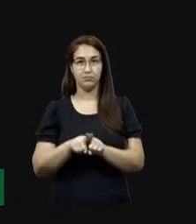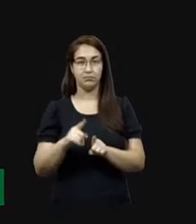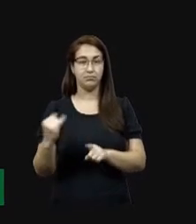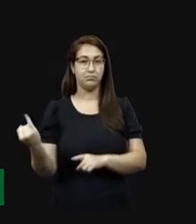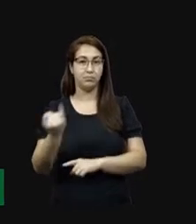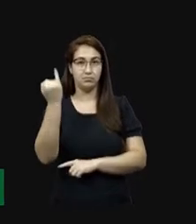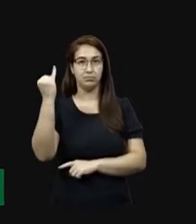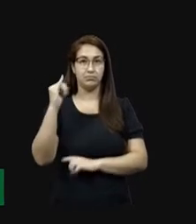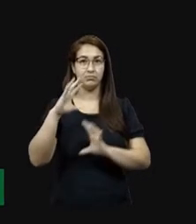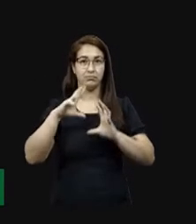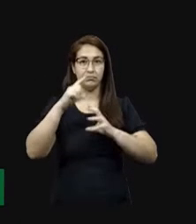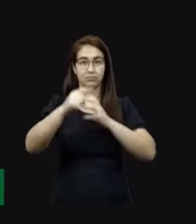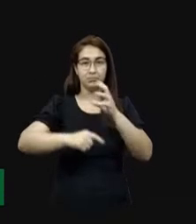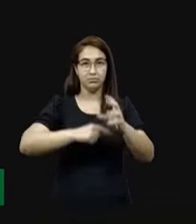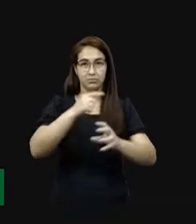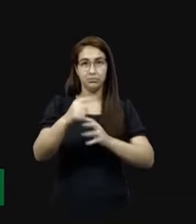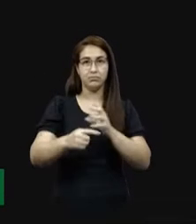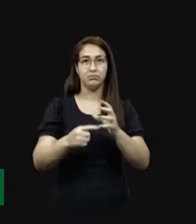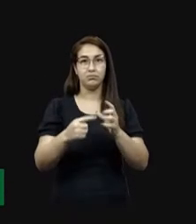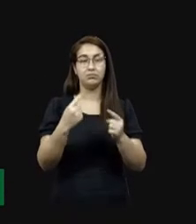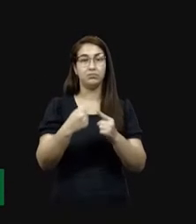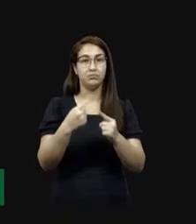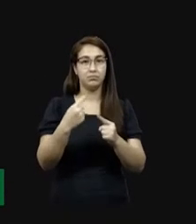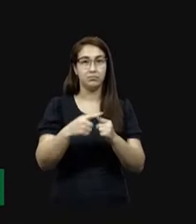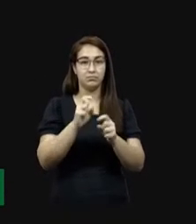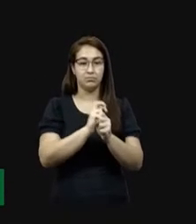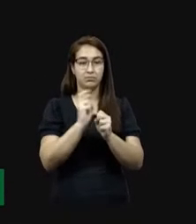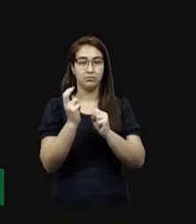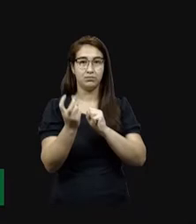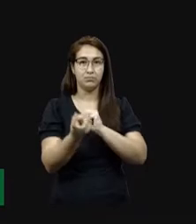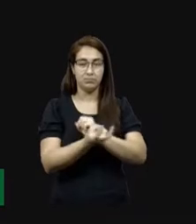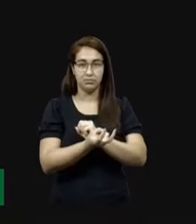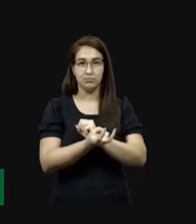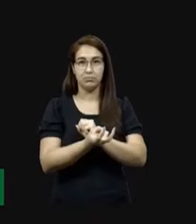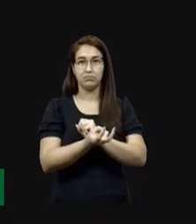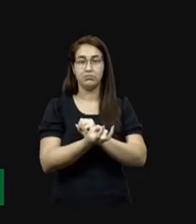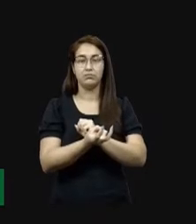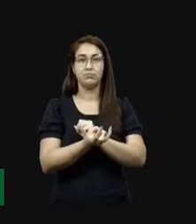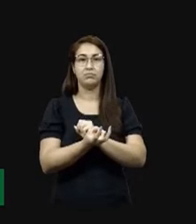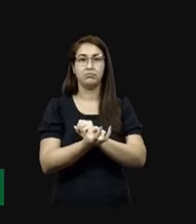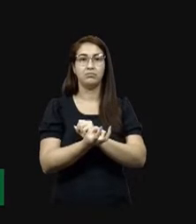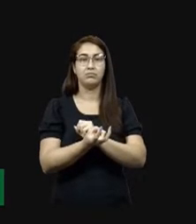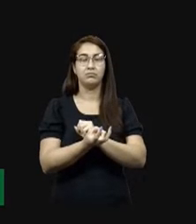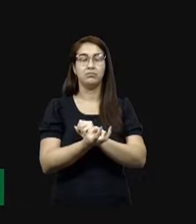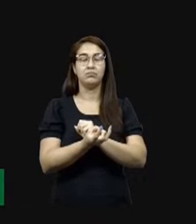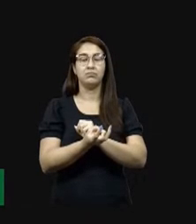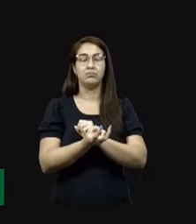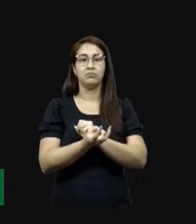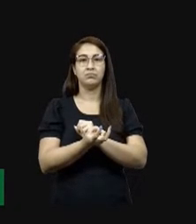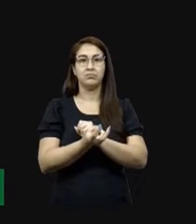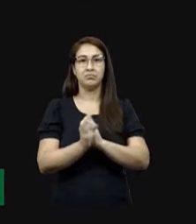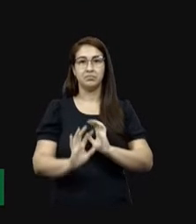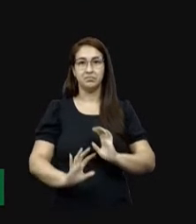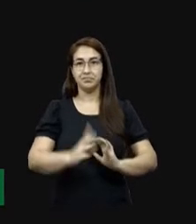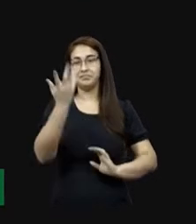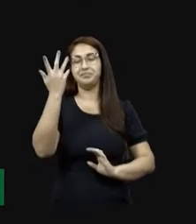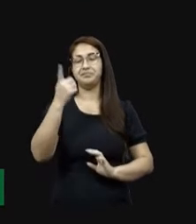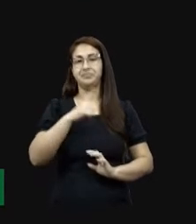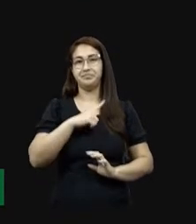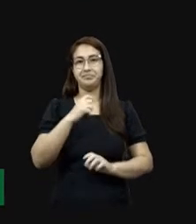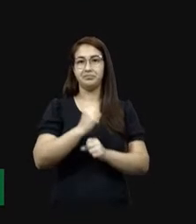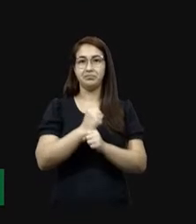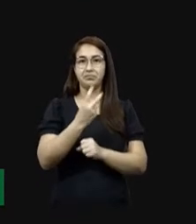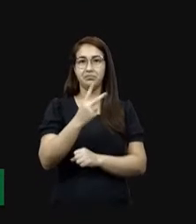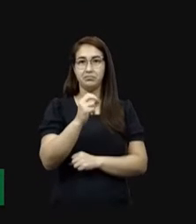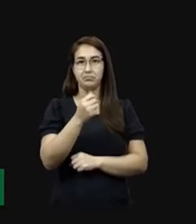internacional decorrente do coronavírus, responsável pelo surto de 2019,